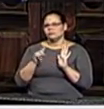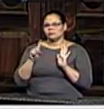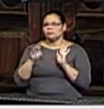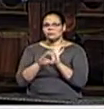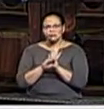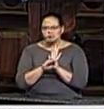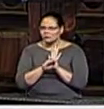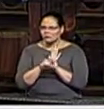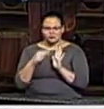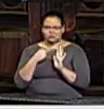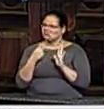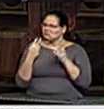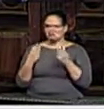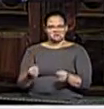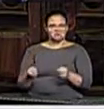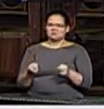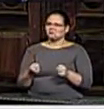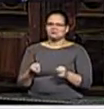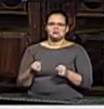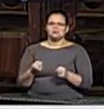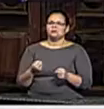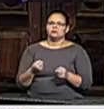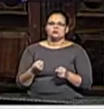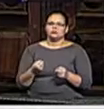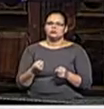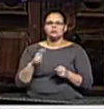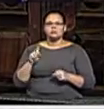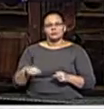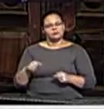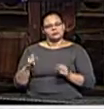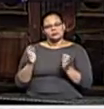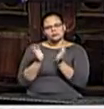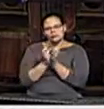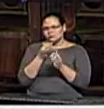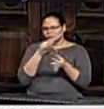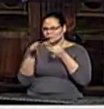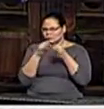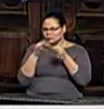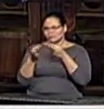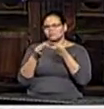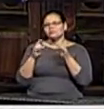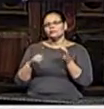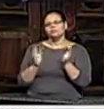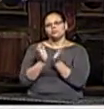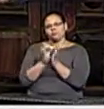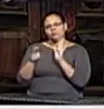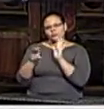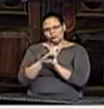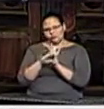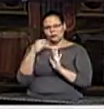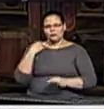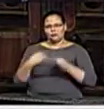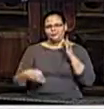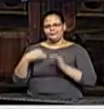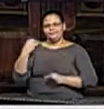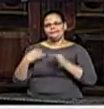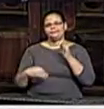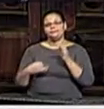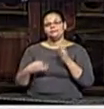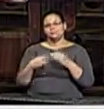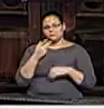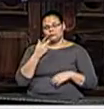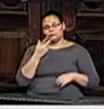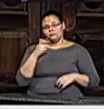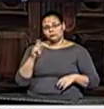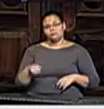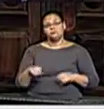não podemos admitir de forma alguma o parecer da Comissão de Justiça, de Constituição e Justiça, dizendo